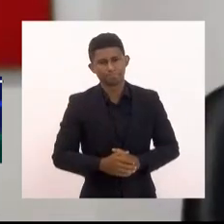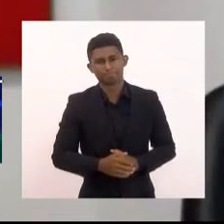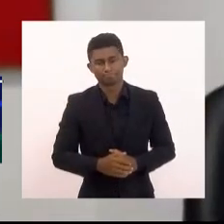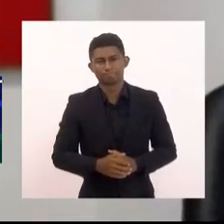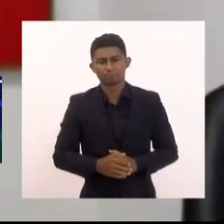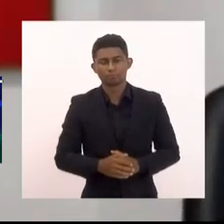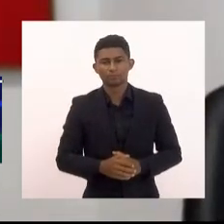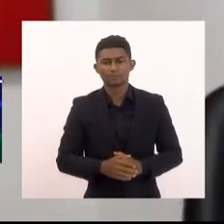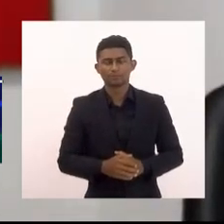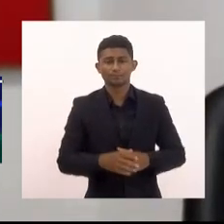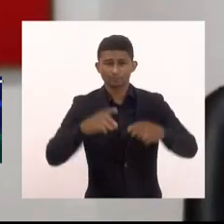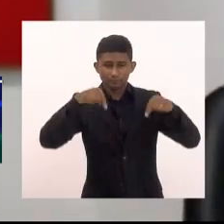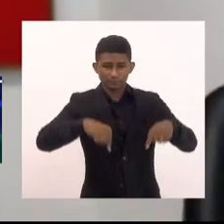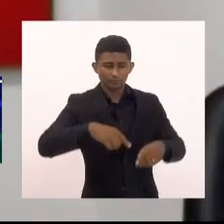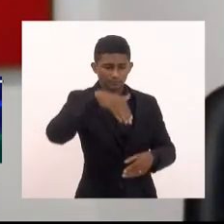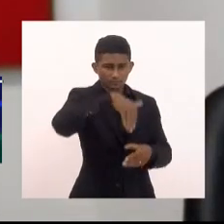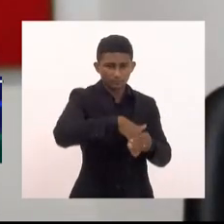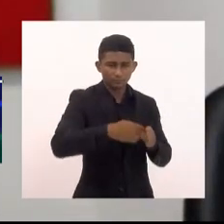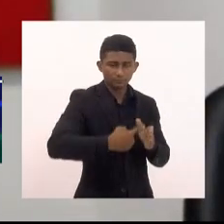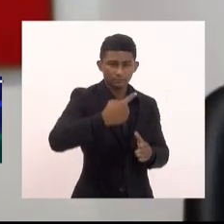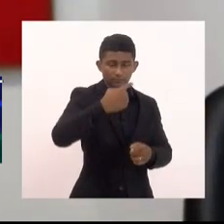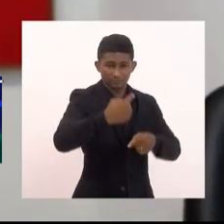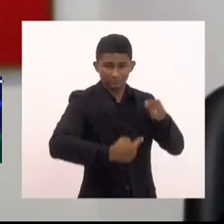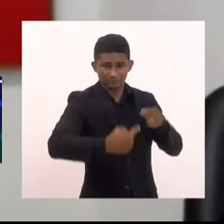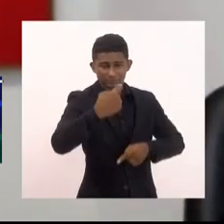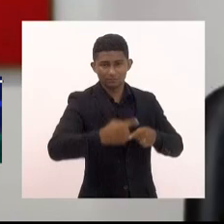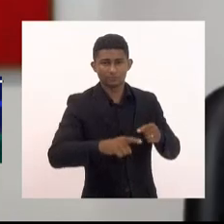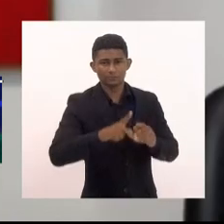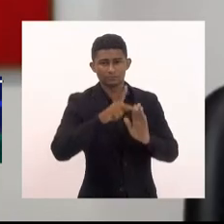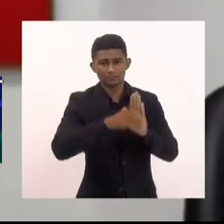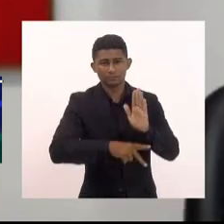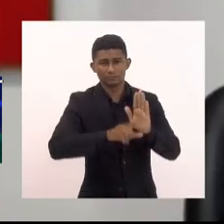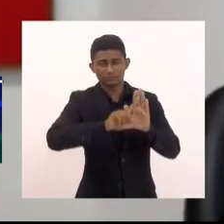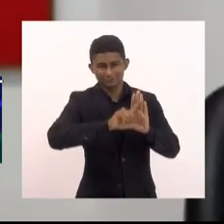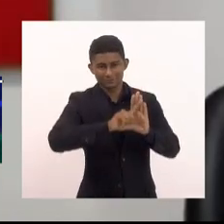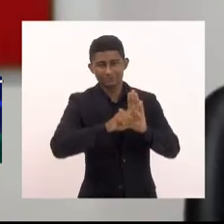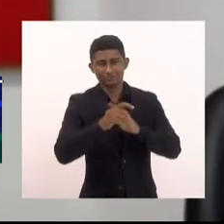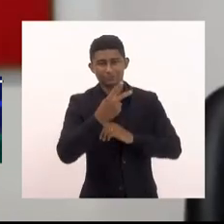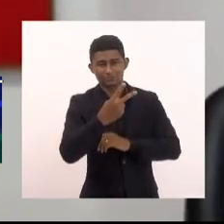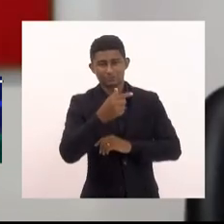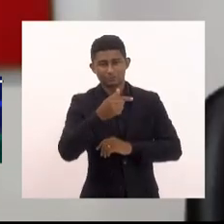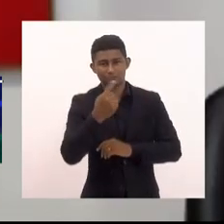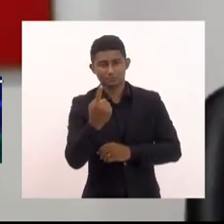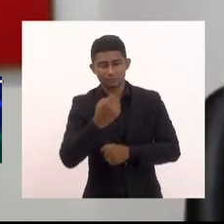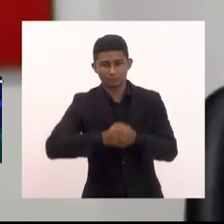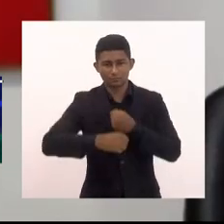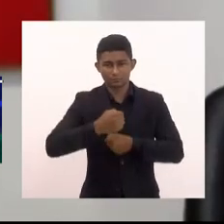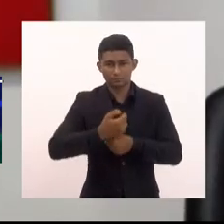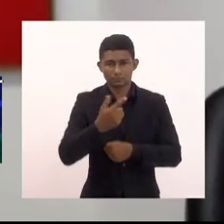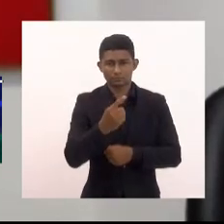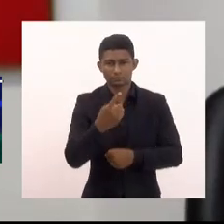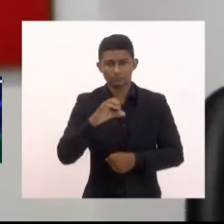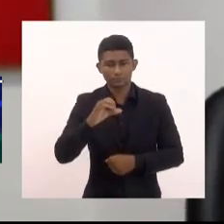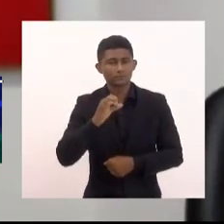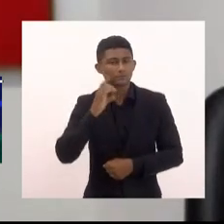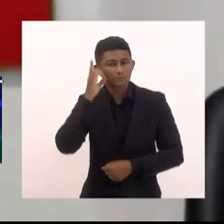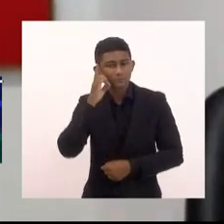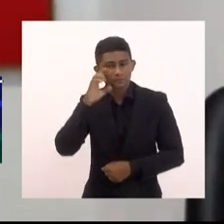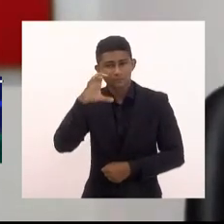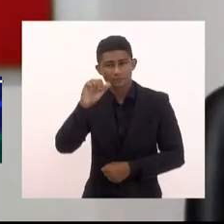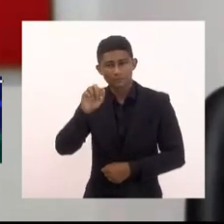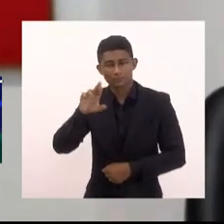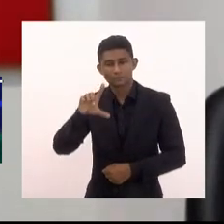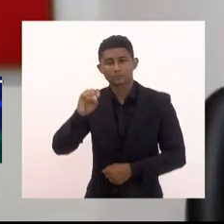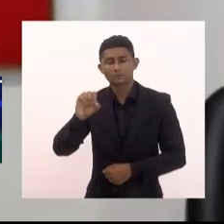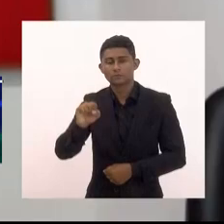Em tramitação ordinária, em votação, em primeira discussão, projeto de lei 27119, de autoria do deputado Carlos Macedo, que dispõe sobre